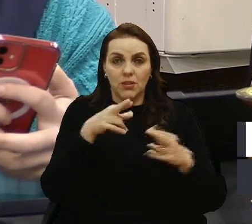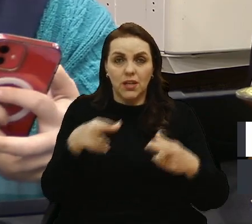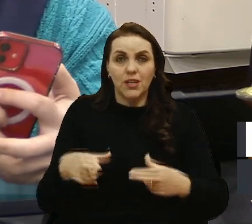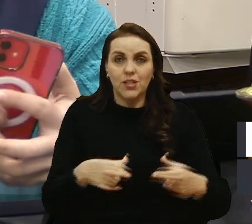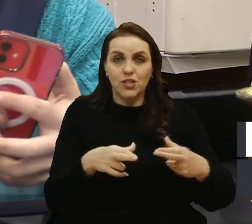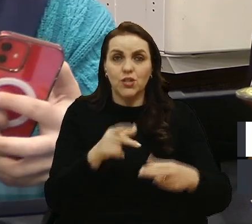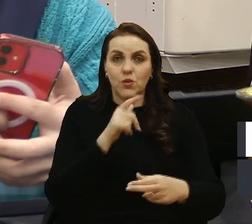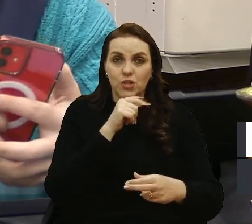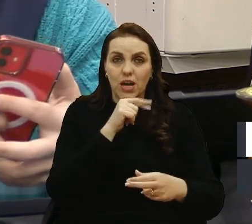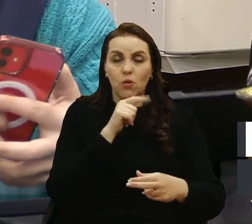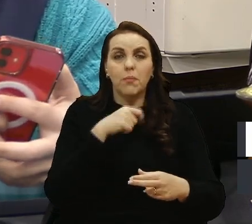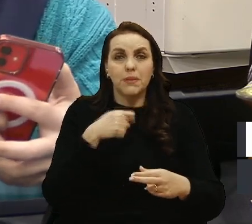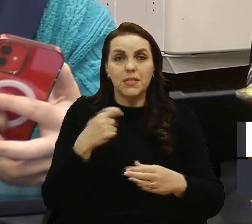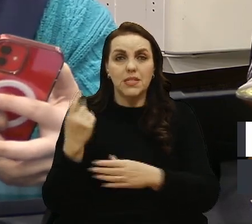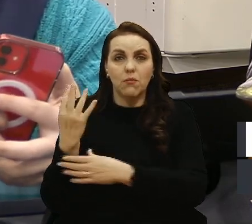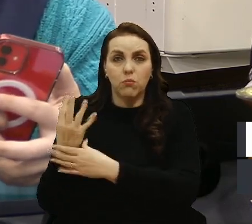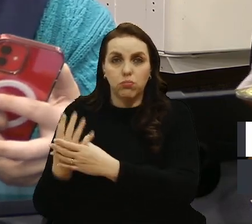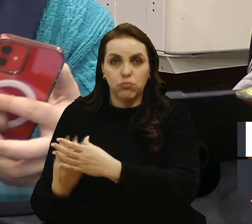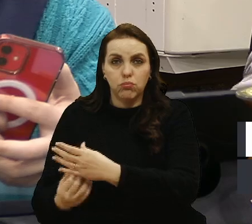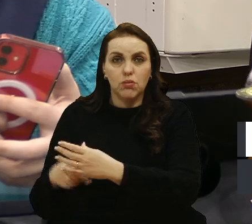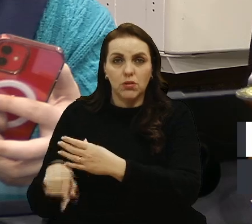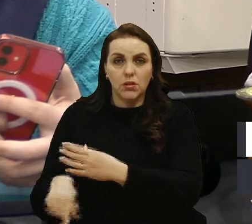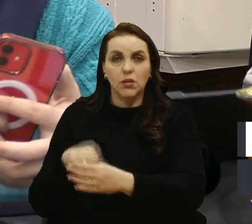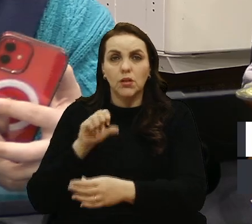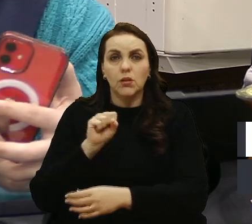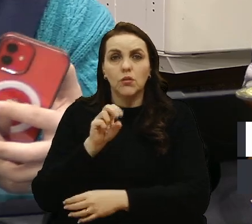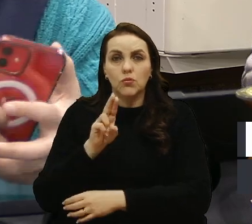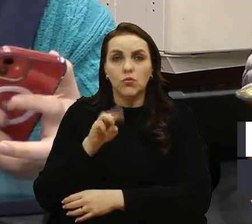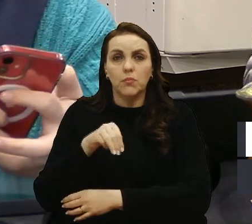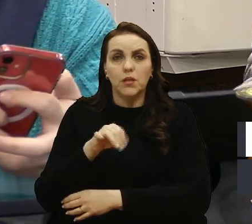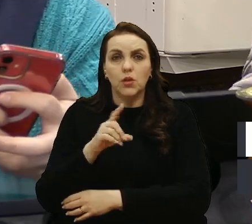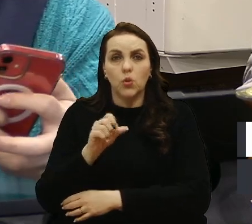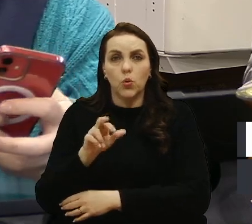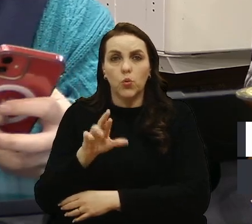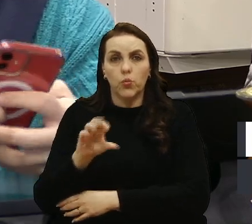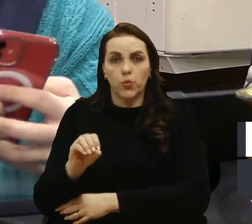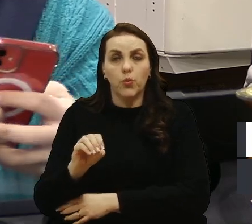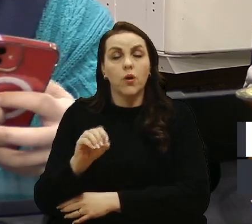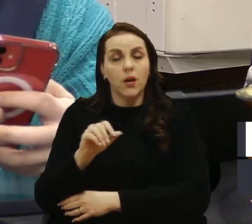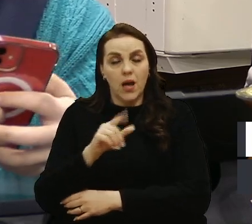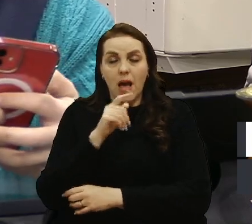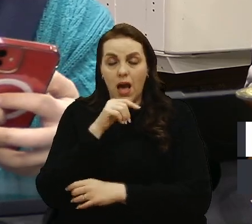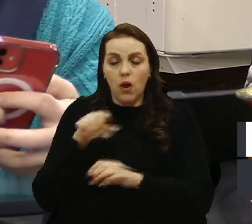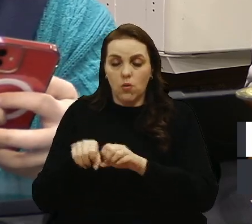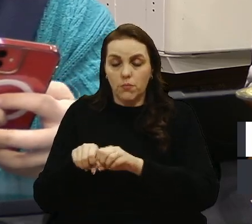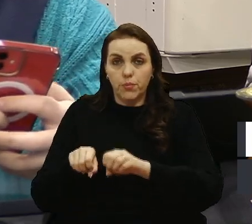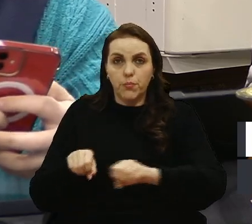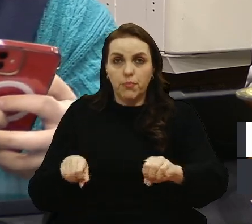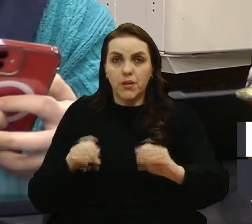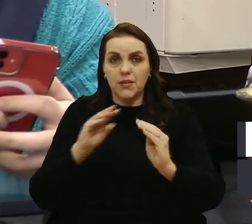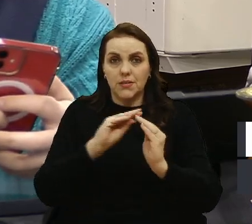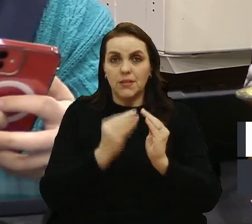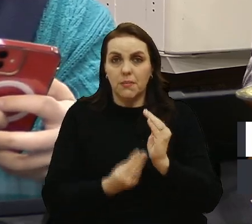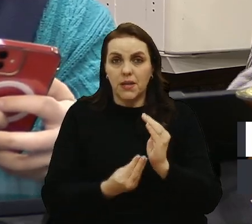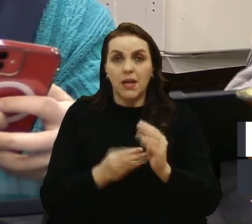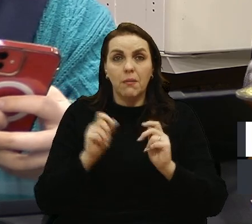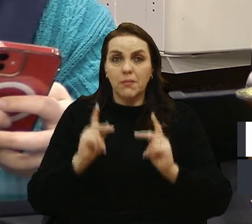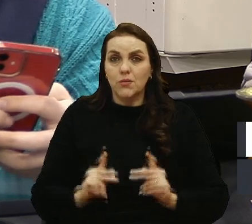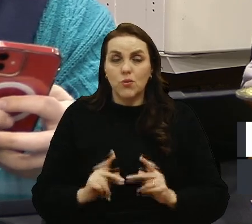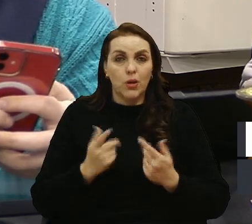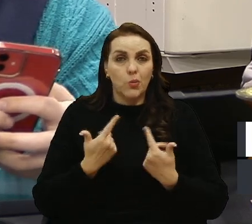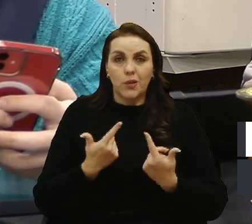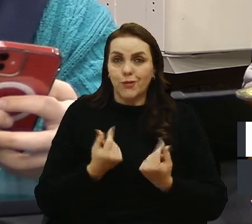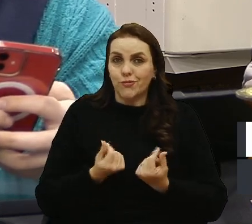instalação de fossa séptica e sumidouro para a ligação de água do Samai, vereadora Daeli. Daí pensa bem a senhora, a pessoa não tem condição econômica de